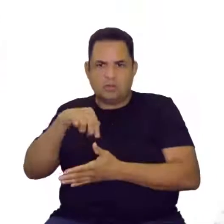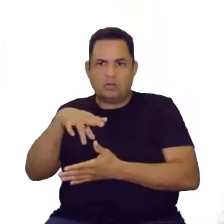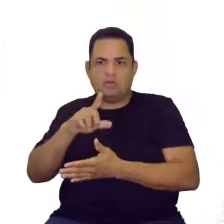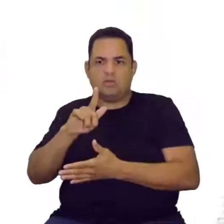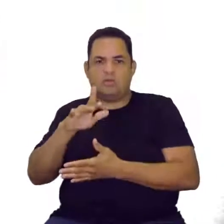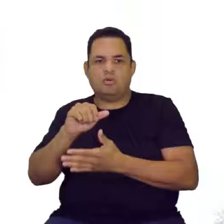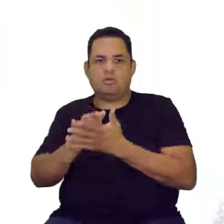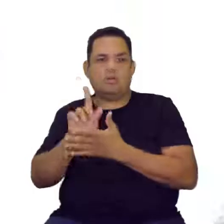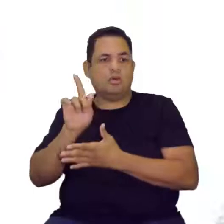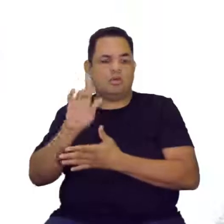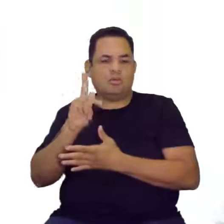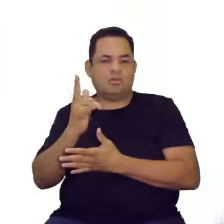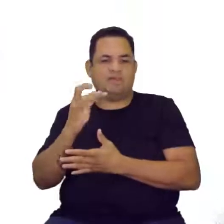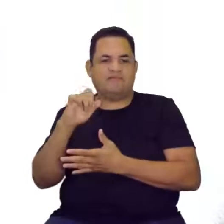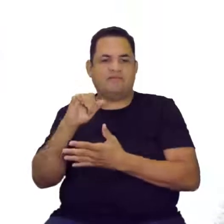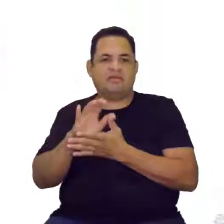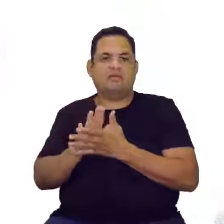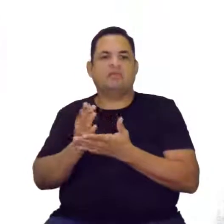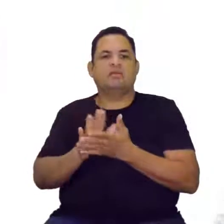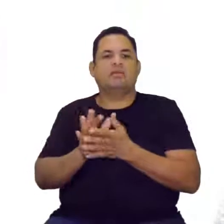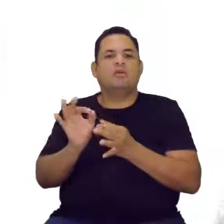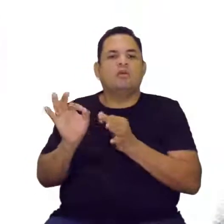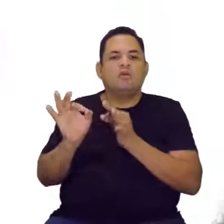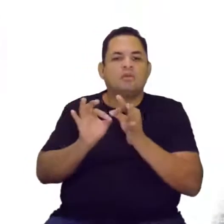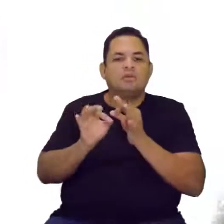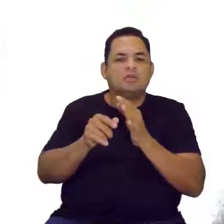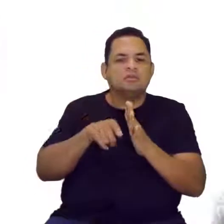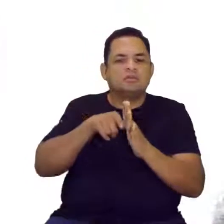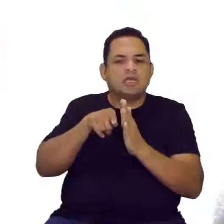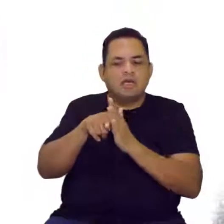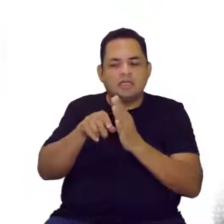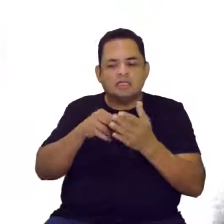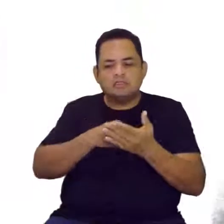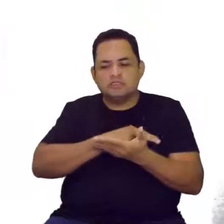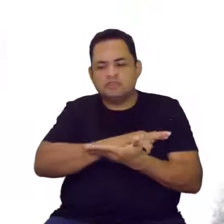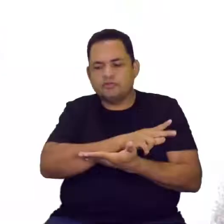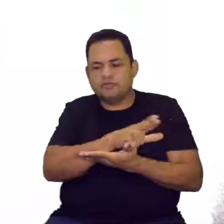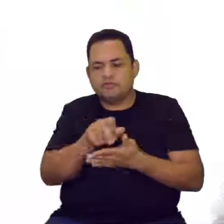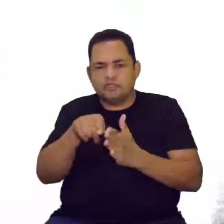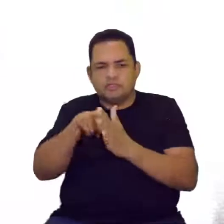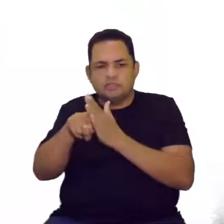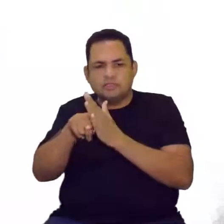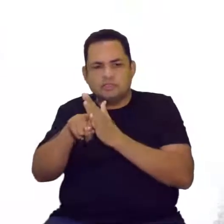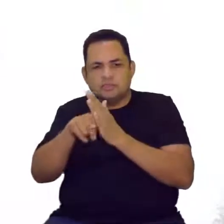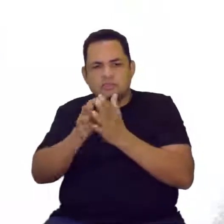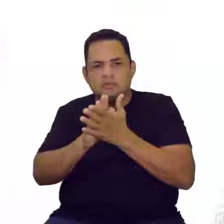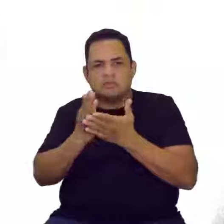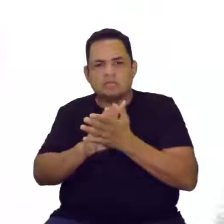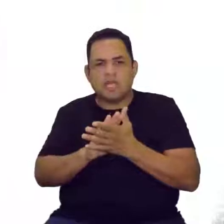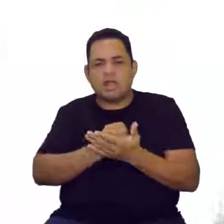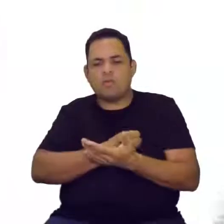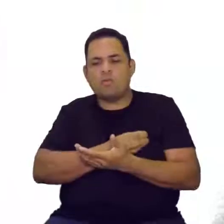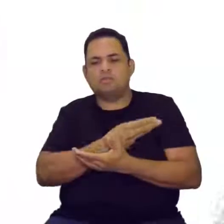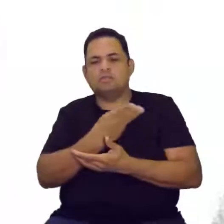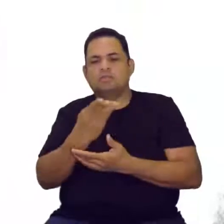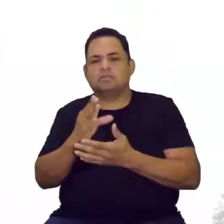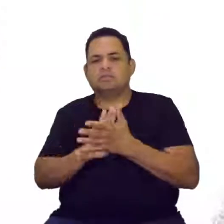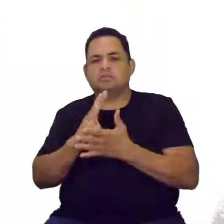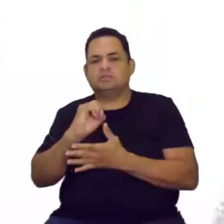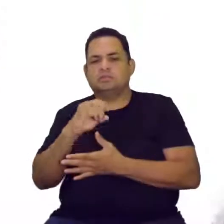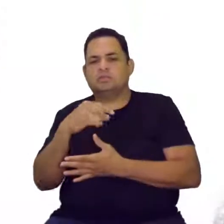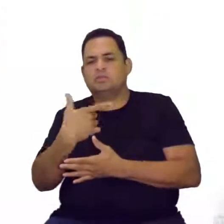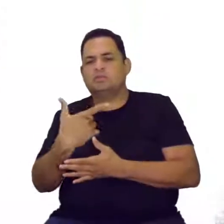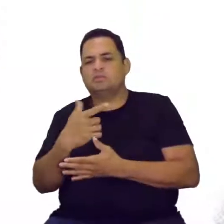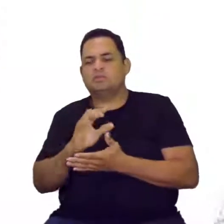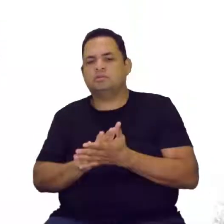no Havaí, passou a realizar uma série de medidas periódicas dos níveis de CO2. Isso aqui, pessoal, eles não fizeram